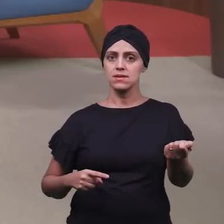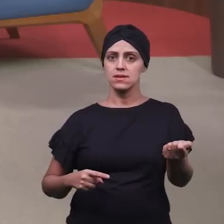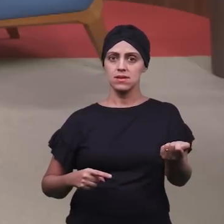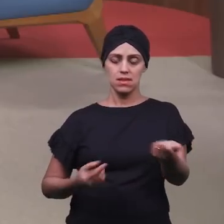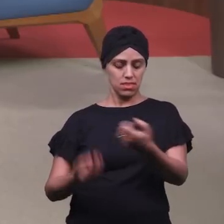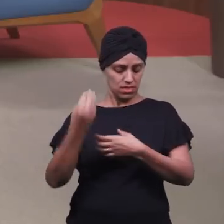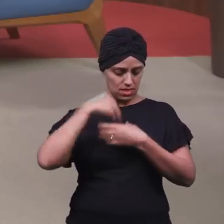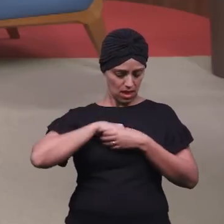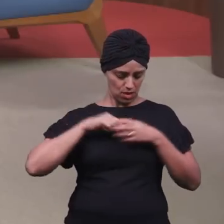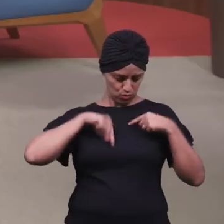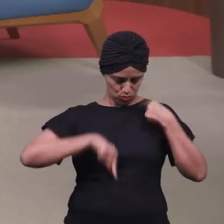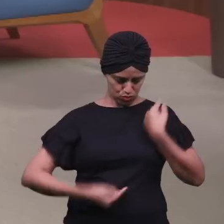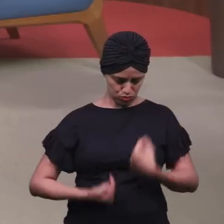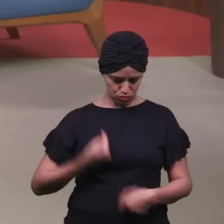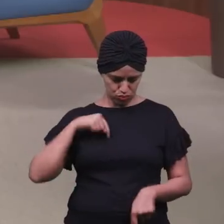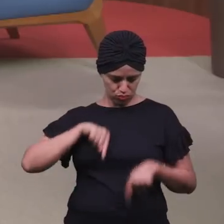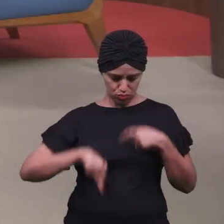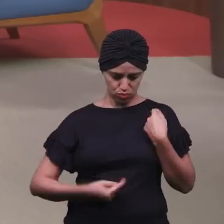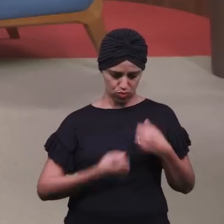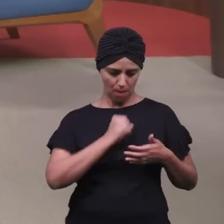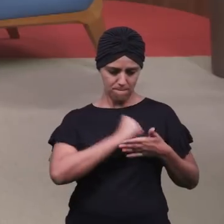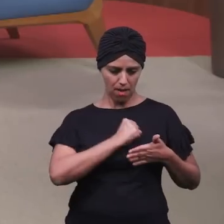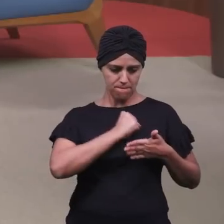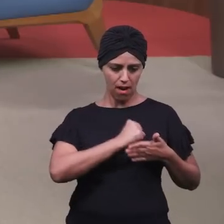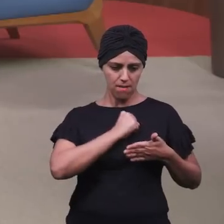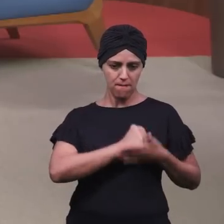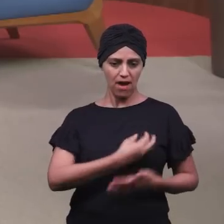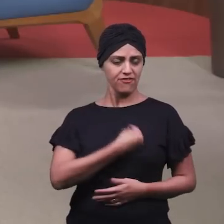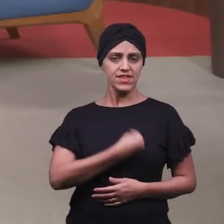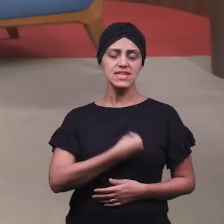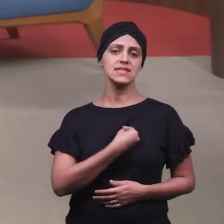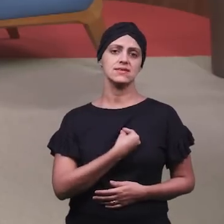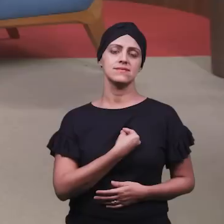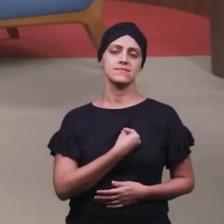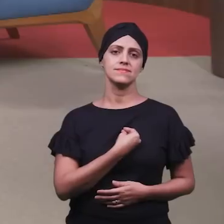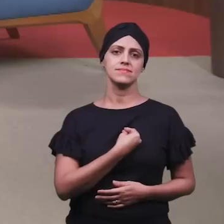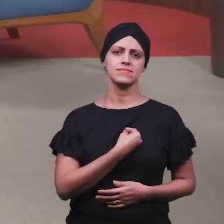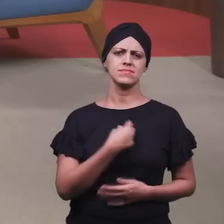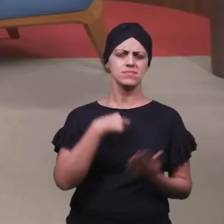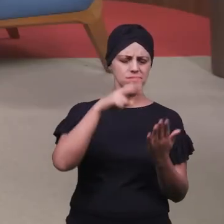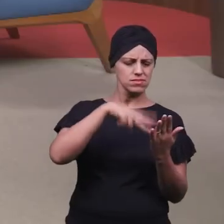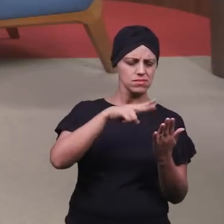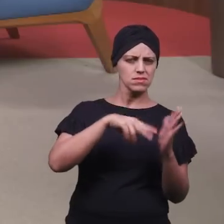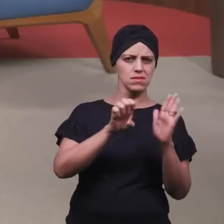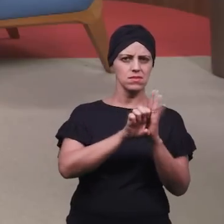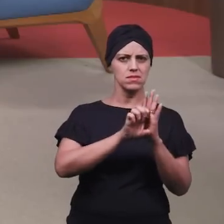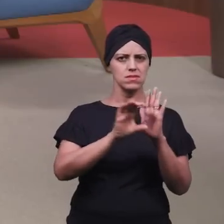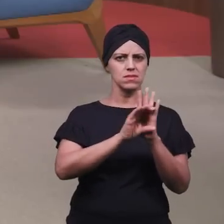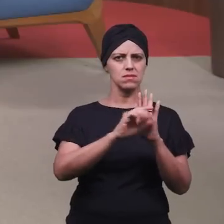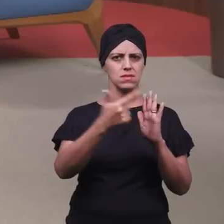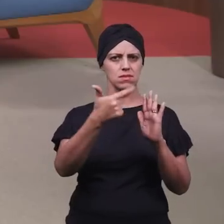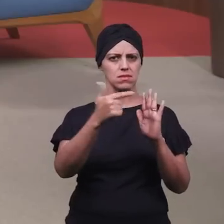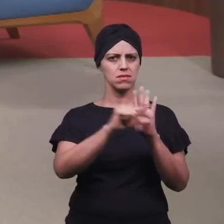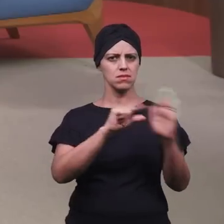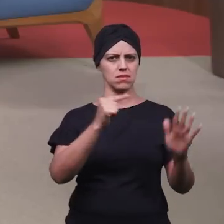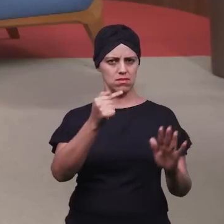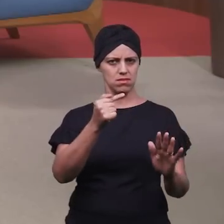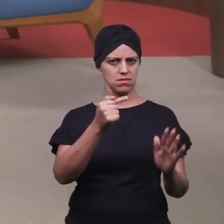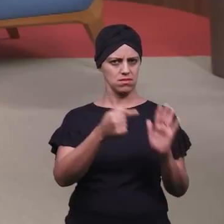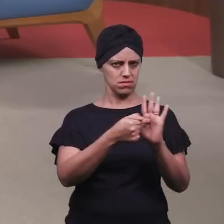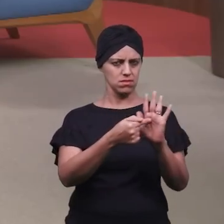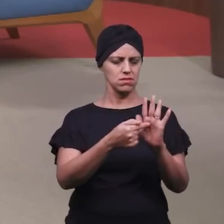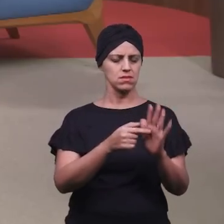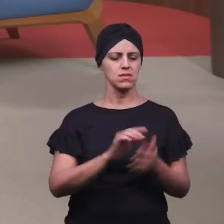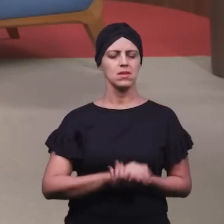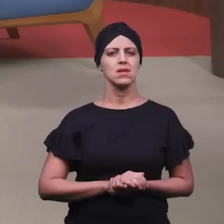do corpo para dar vida. Exatamente. Sangue fora do corpo está morto. Está morto. E isso está escrito, eu vou ler aqui agora, em Êxodo, capítulo